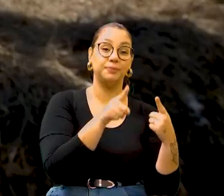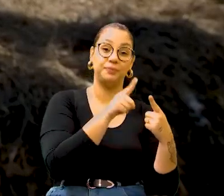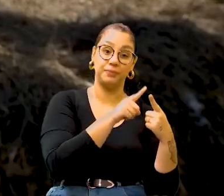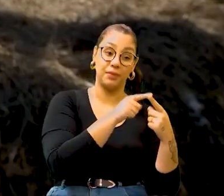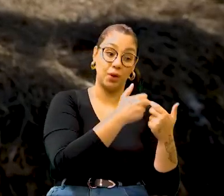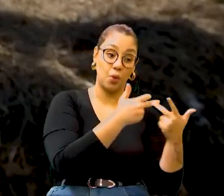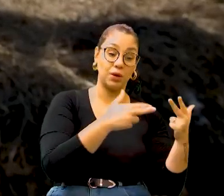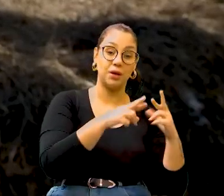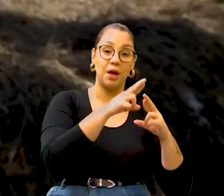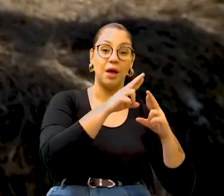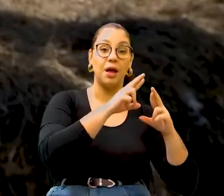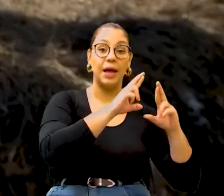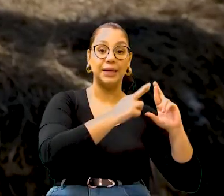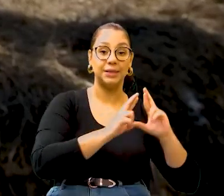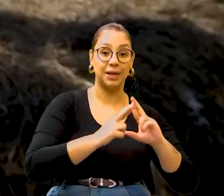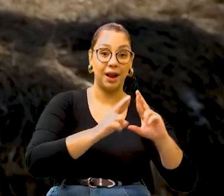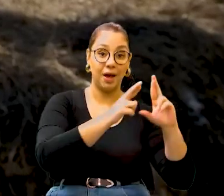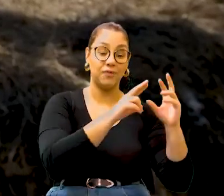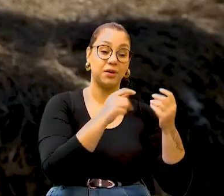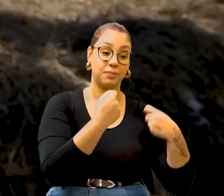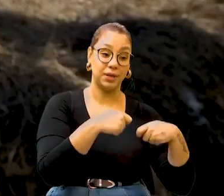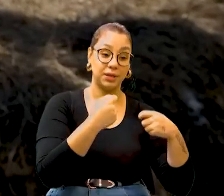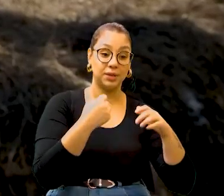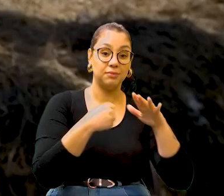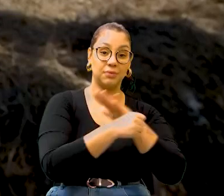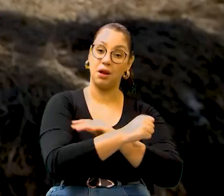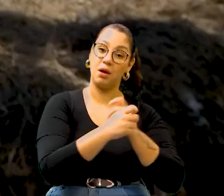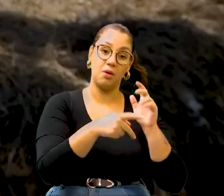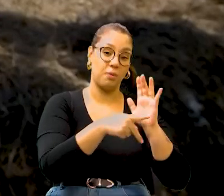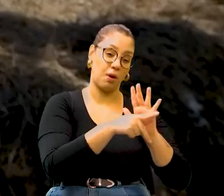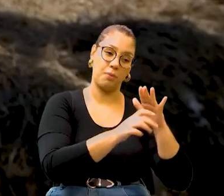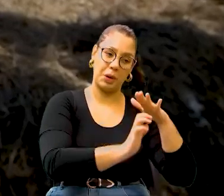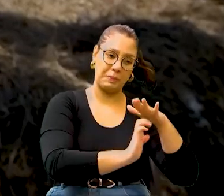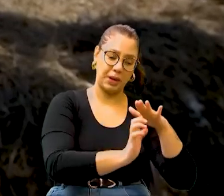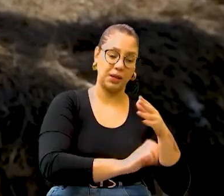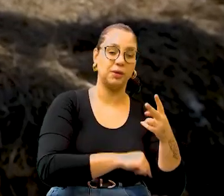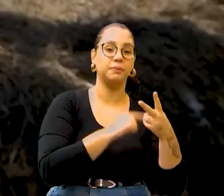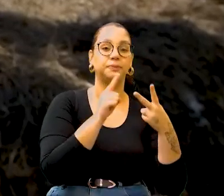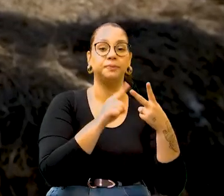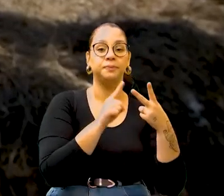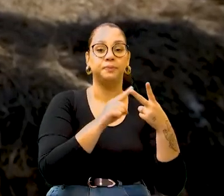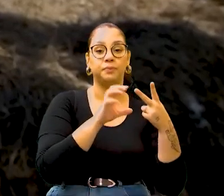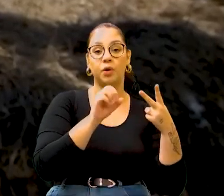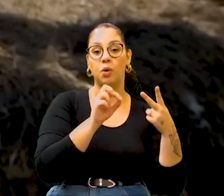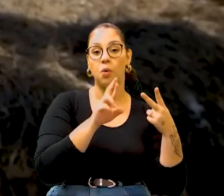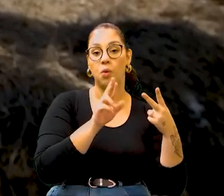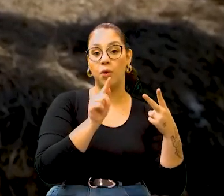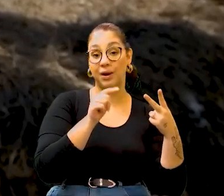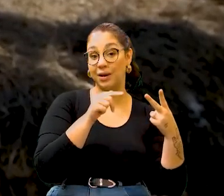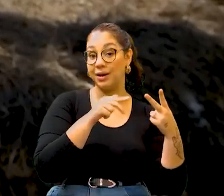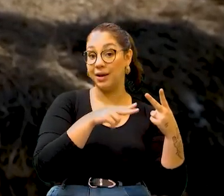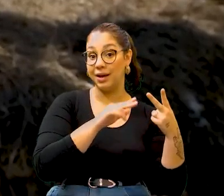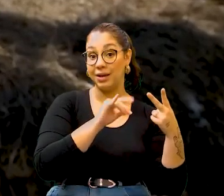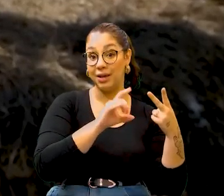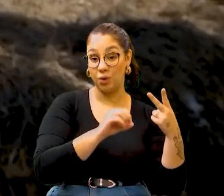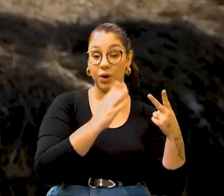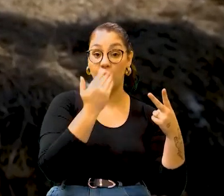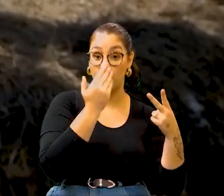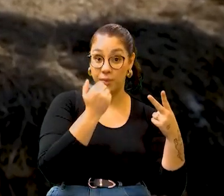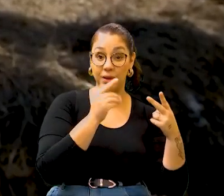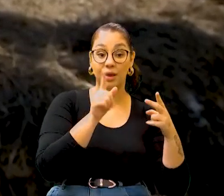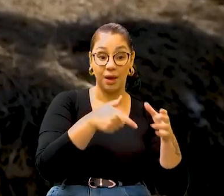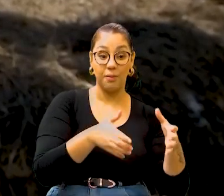frações. Os materiais recicláveis, que deve ser encaminhado para as cooperativas, o material orgânico, que deve ser encaminhado